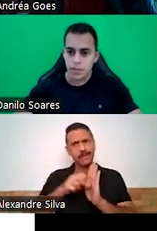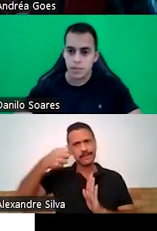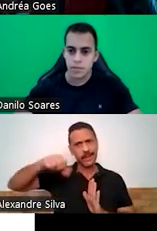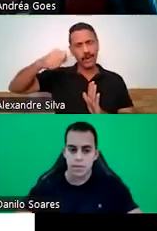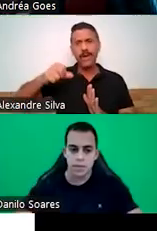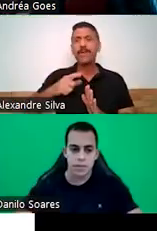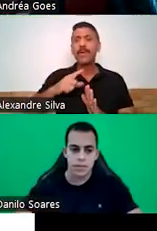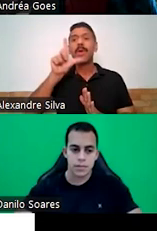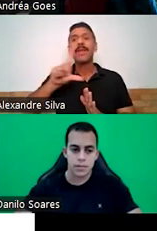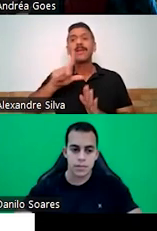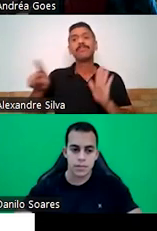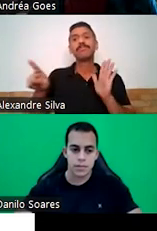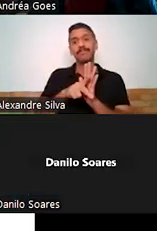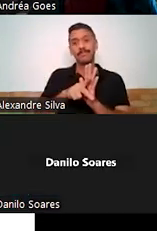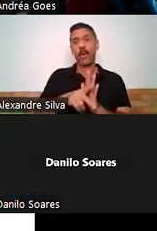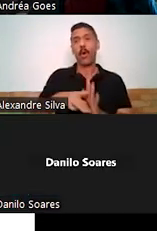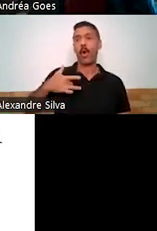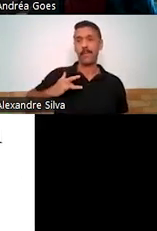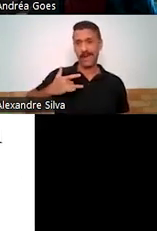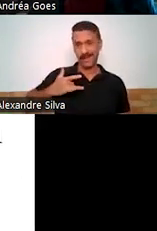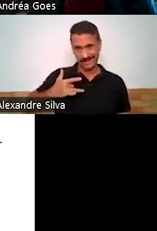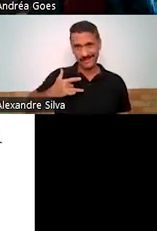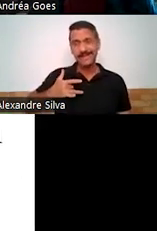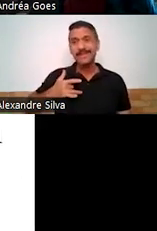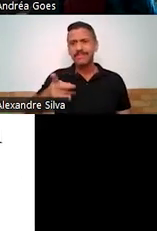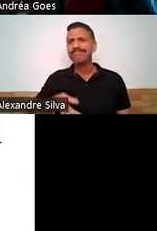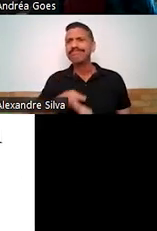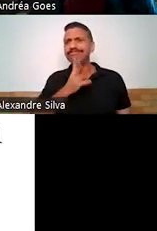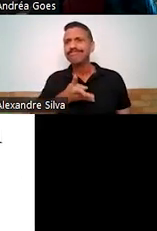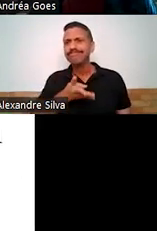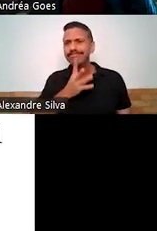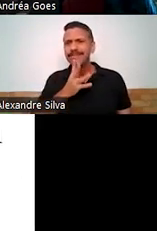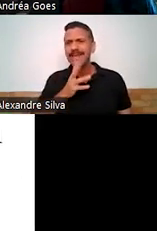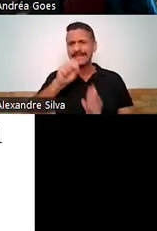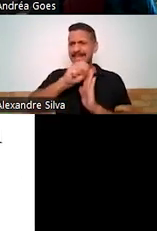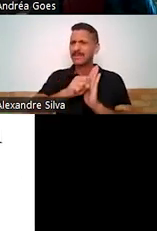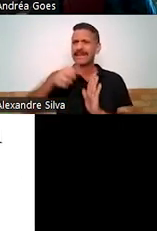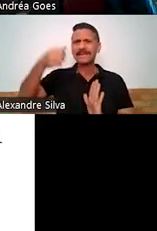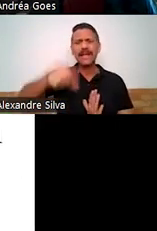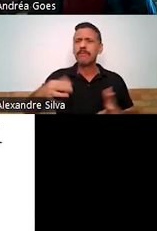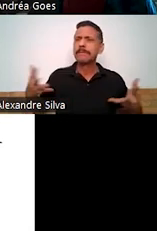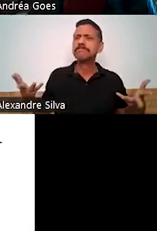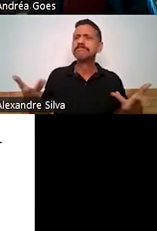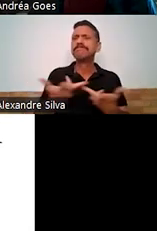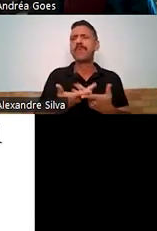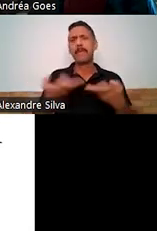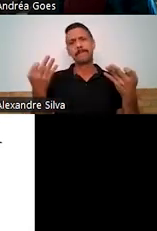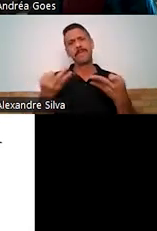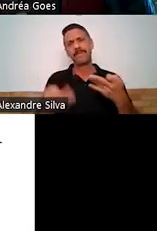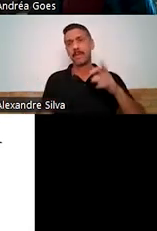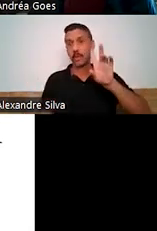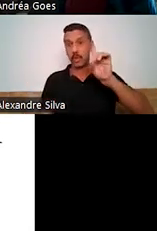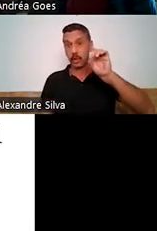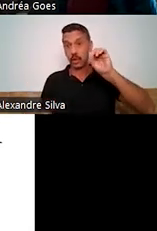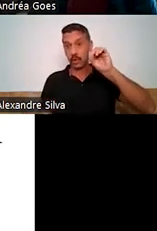época do romance. Ele conhece, então, ele diz que o século XIX não há nada mais perfeito que Dom Casmurro,